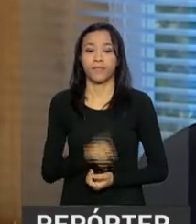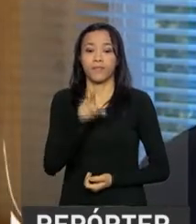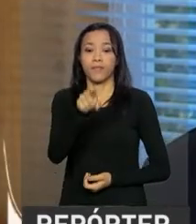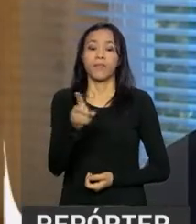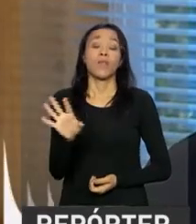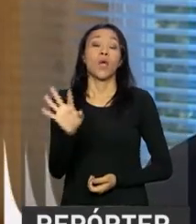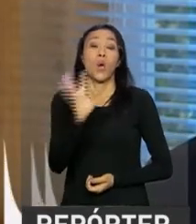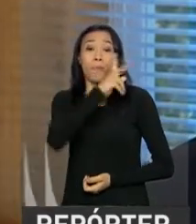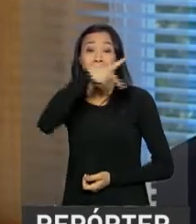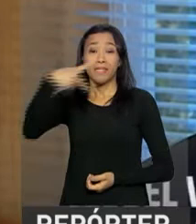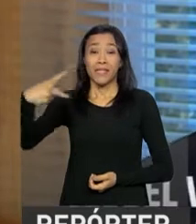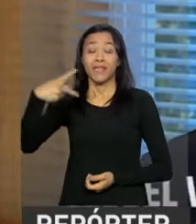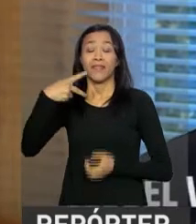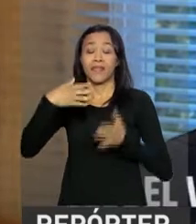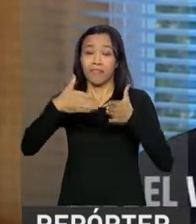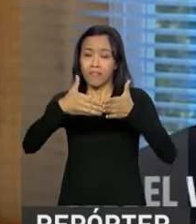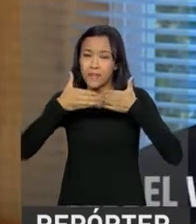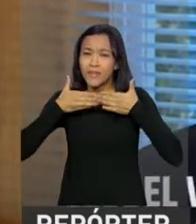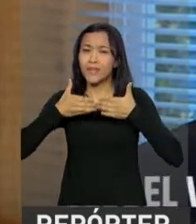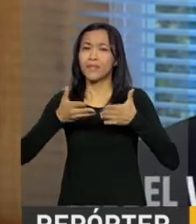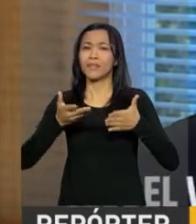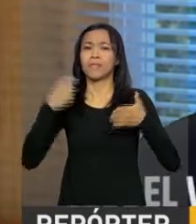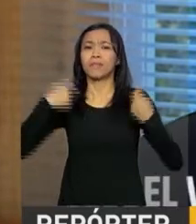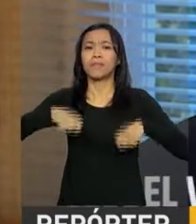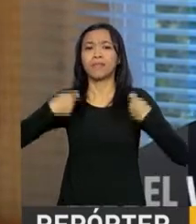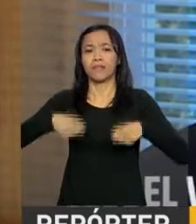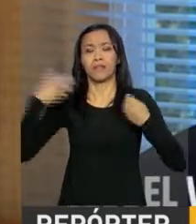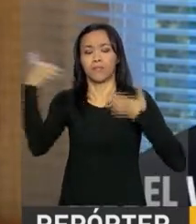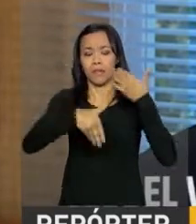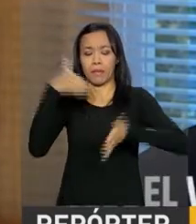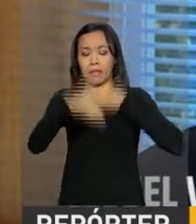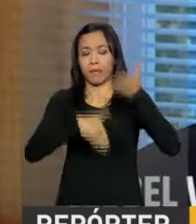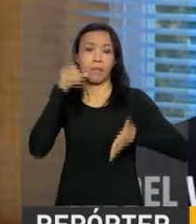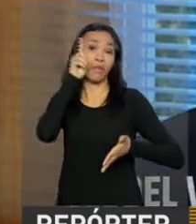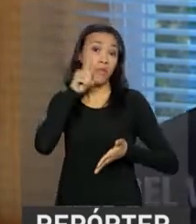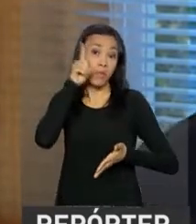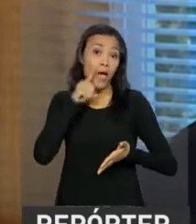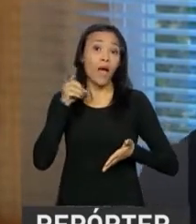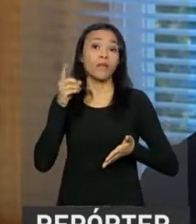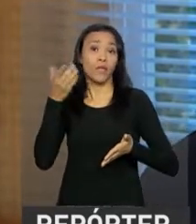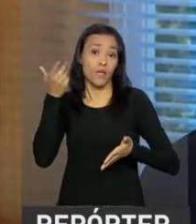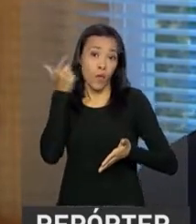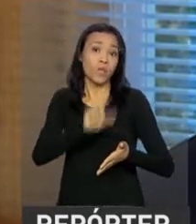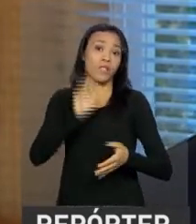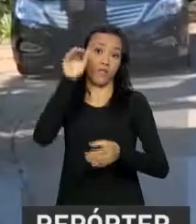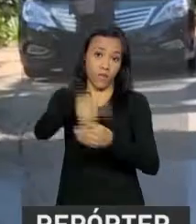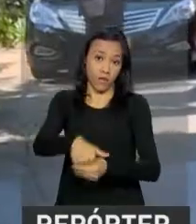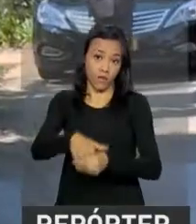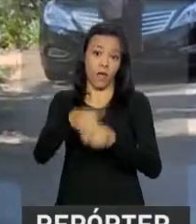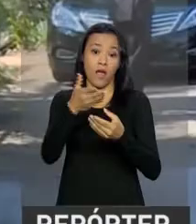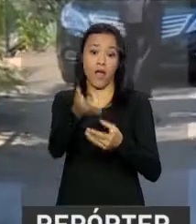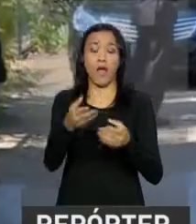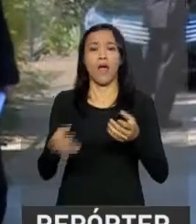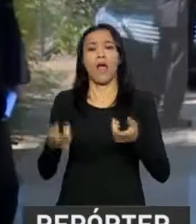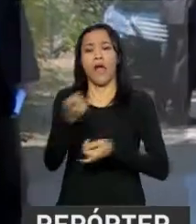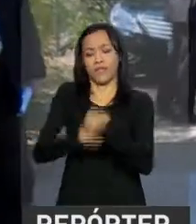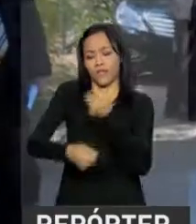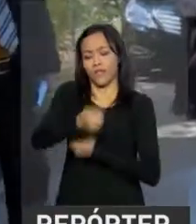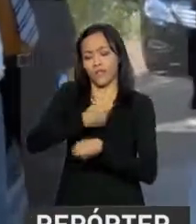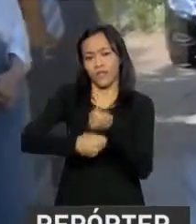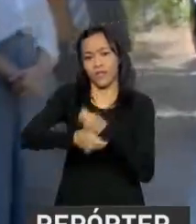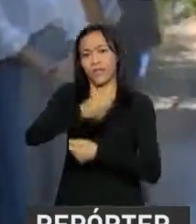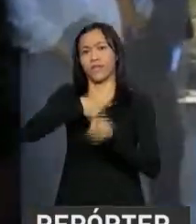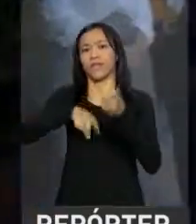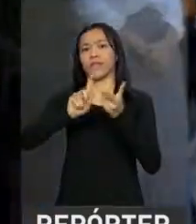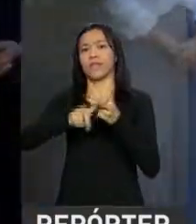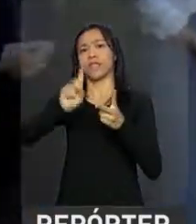fez um apelo claro para que possamos manter o quórum e votar matérias como a renegociação da dívida dos estados, logo em seguida a